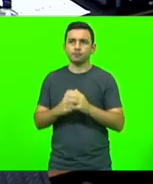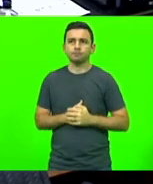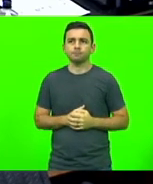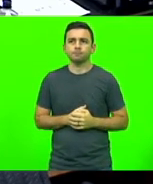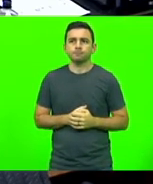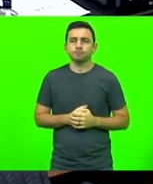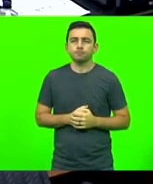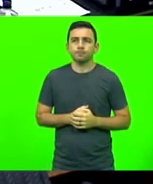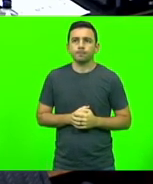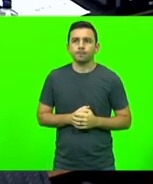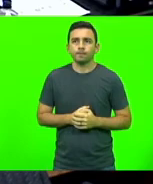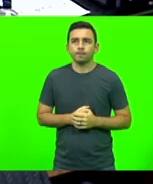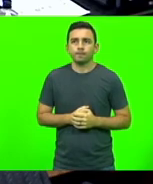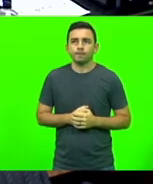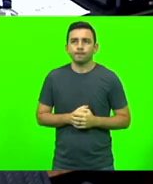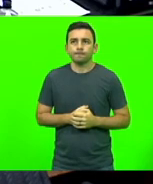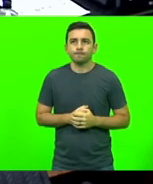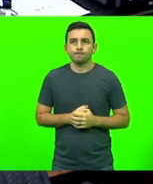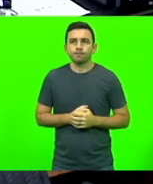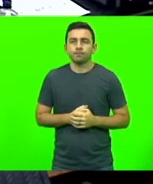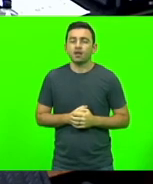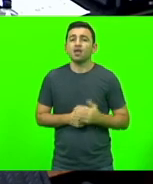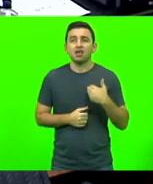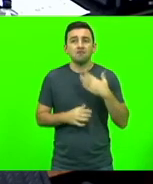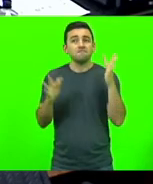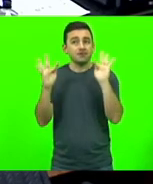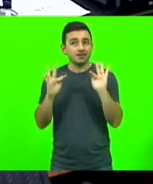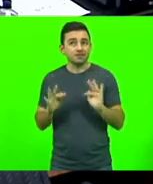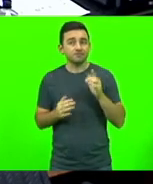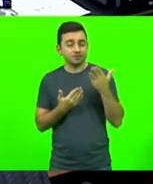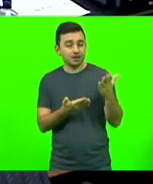Muito obrigado, deputada Ana. Fico muito feliz com o seu apoio e